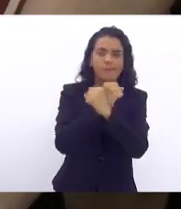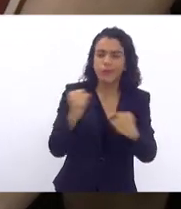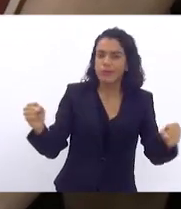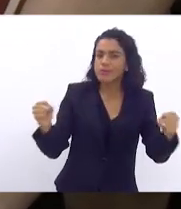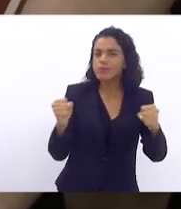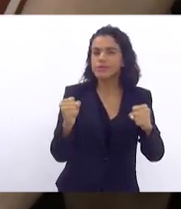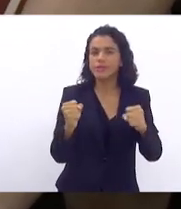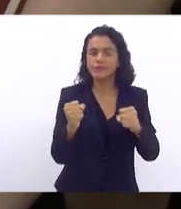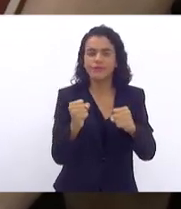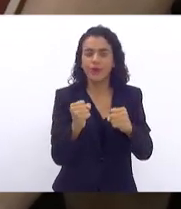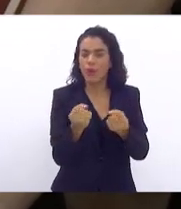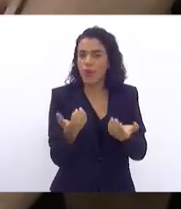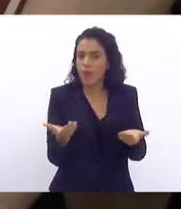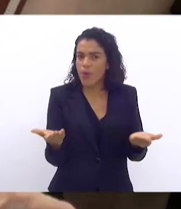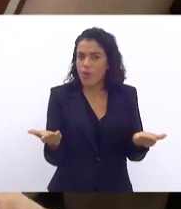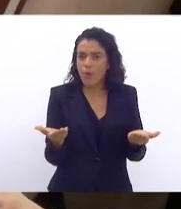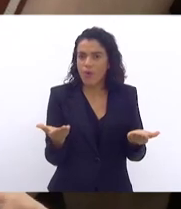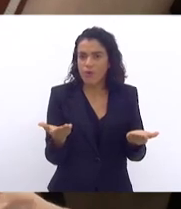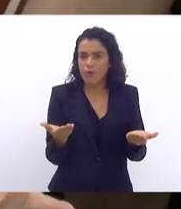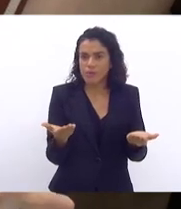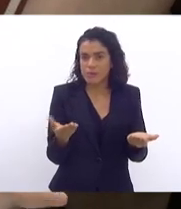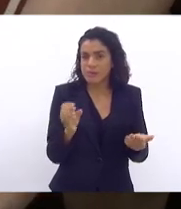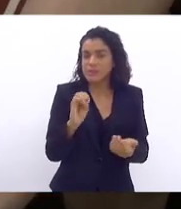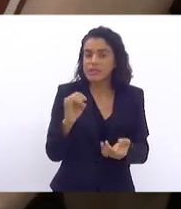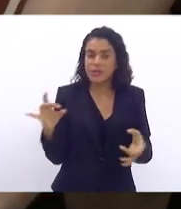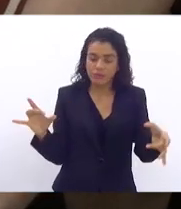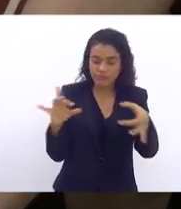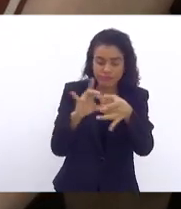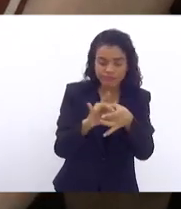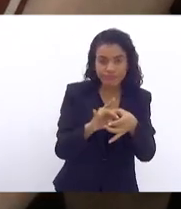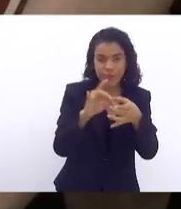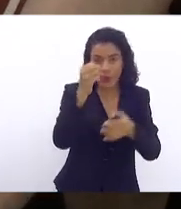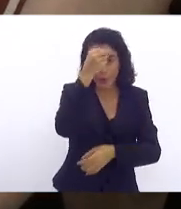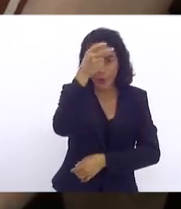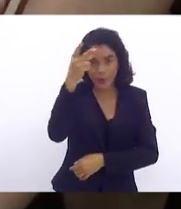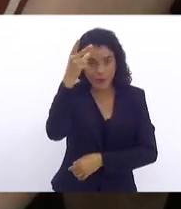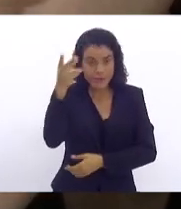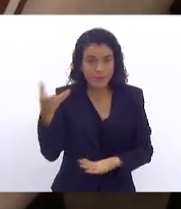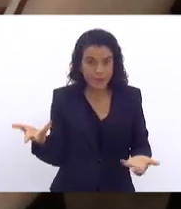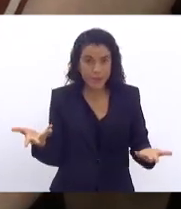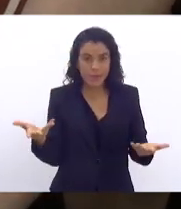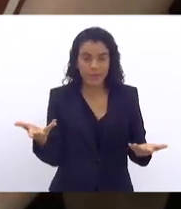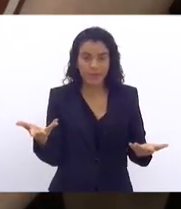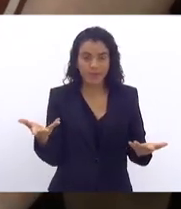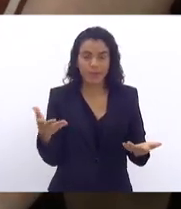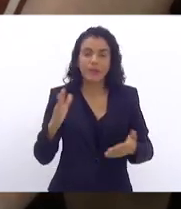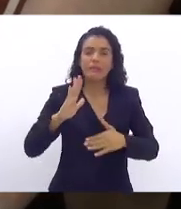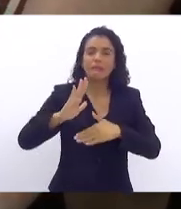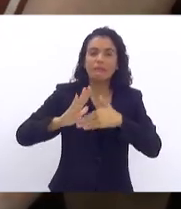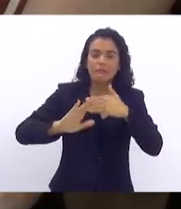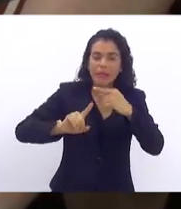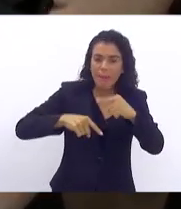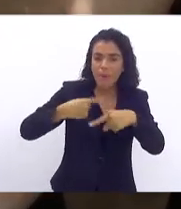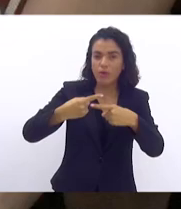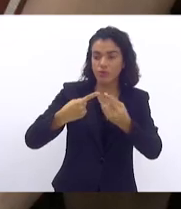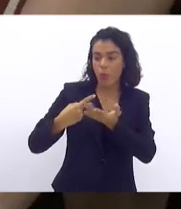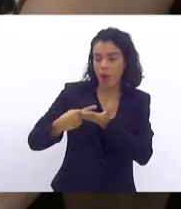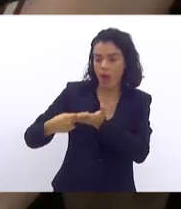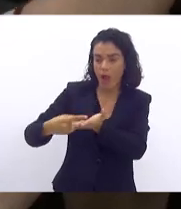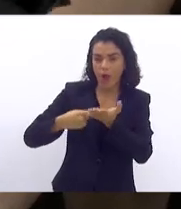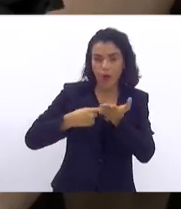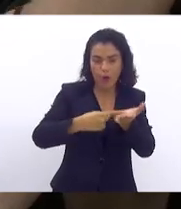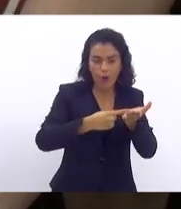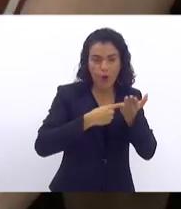essa intervenção sem a aquiescência do município da capital, o que gerou depois um grande acordo entre todos